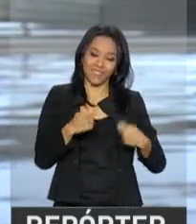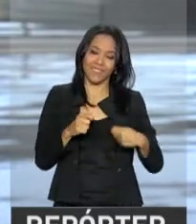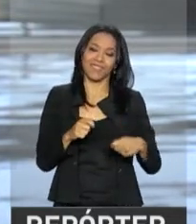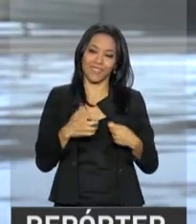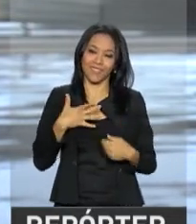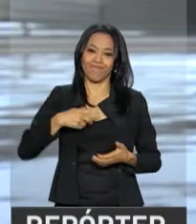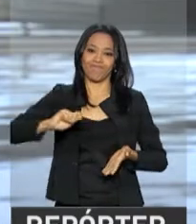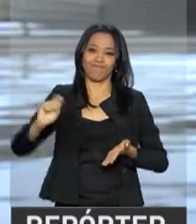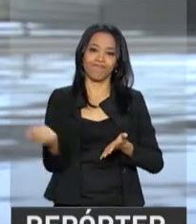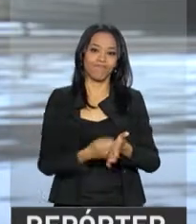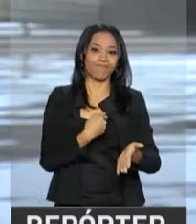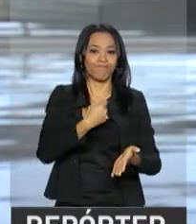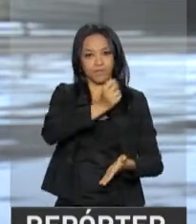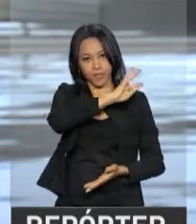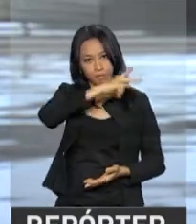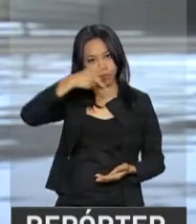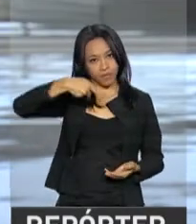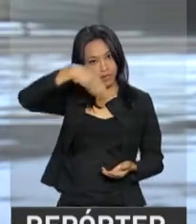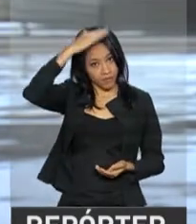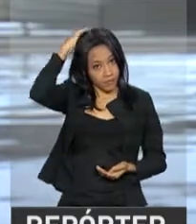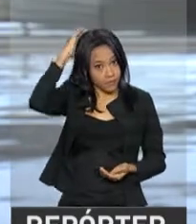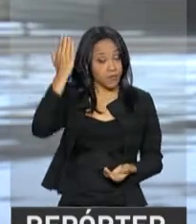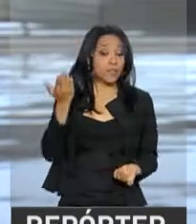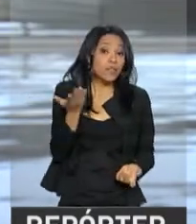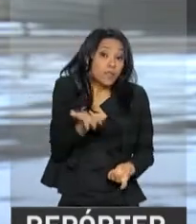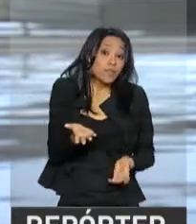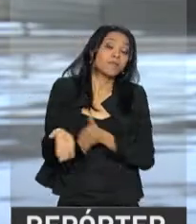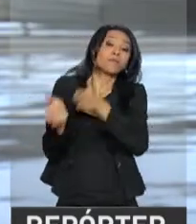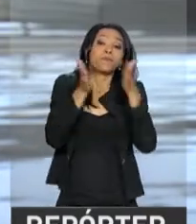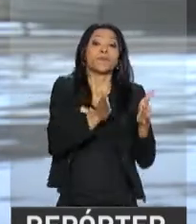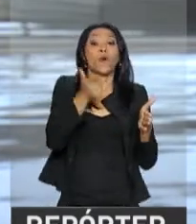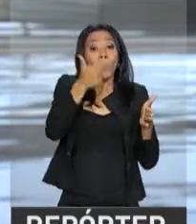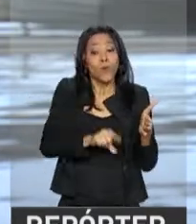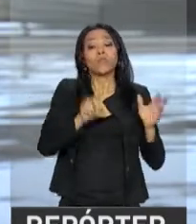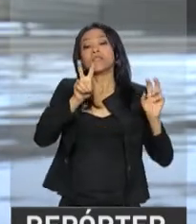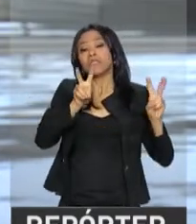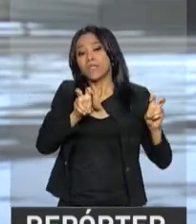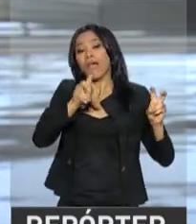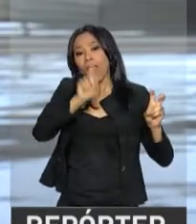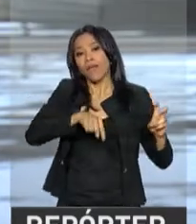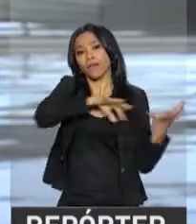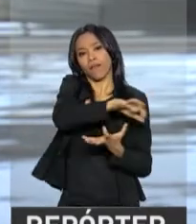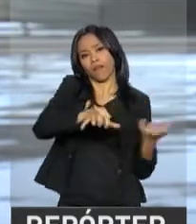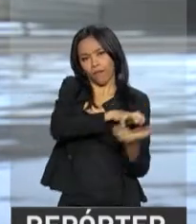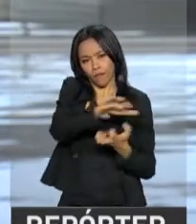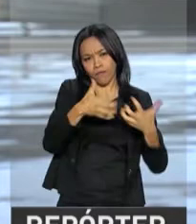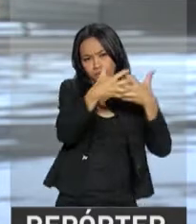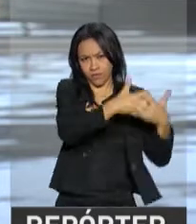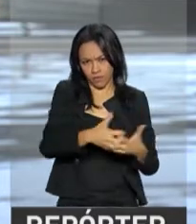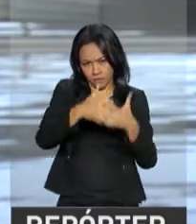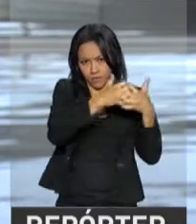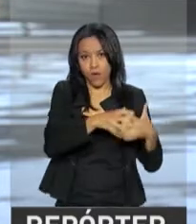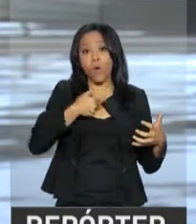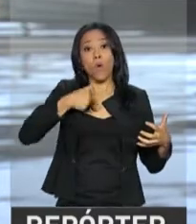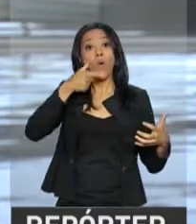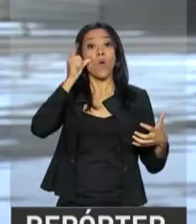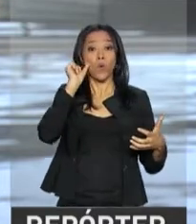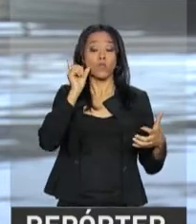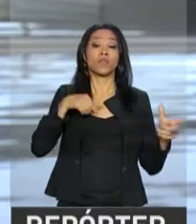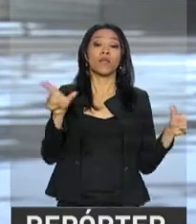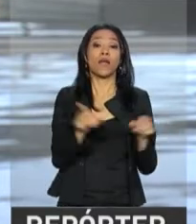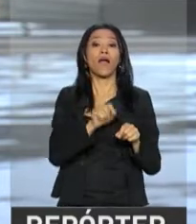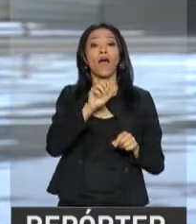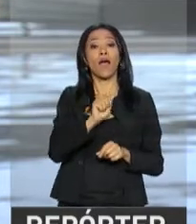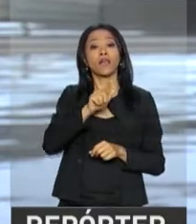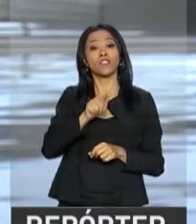sanção do presidente michel temer e ainda falando sobre essa greve dos caminhoneiros ontem à advocacia geral da união enviou